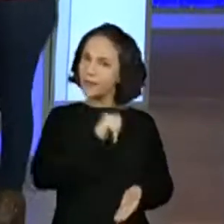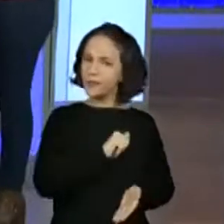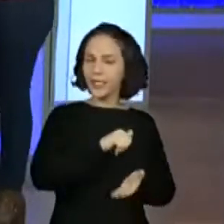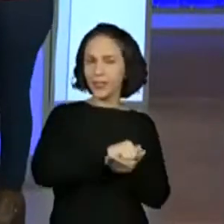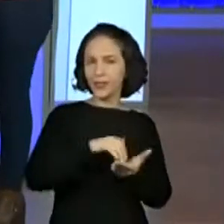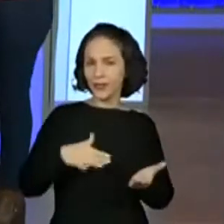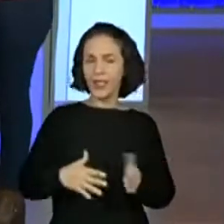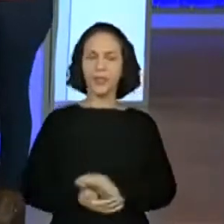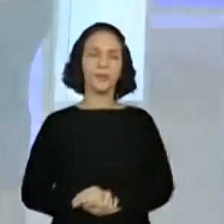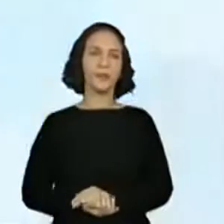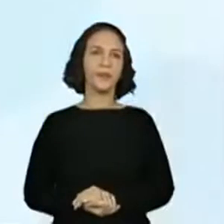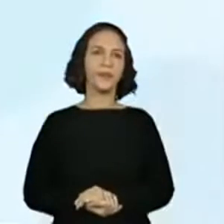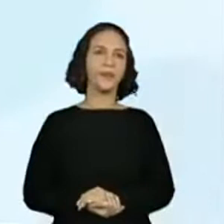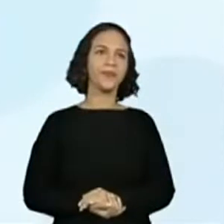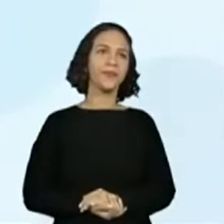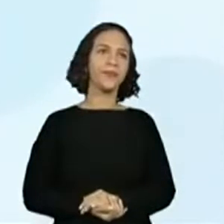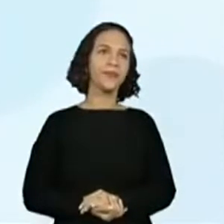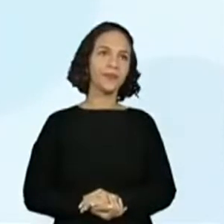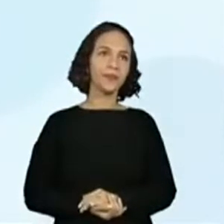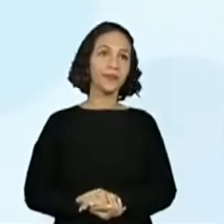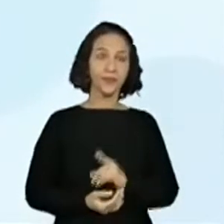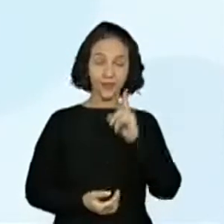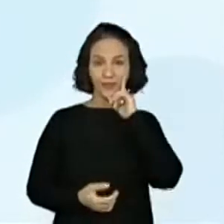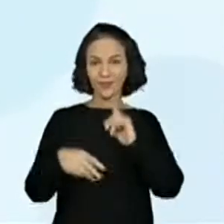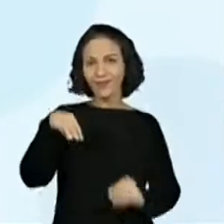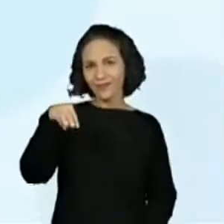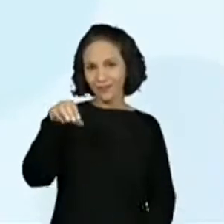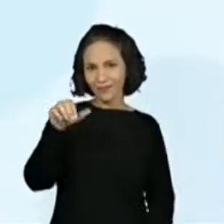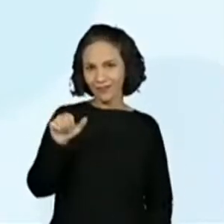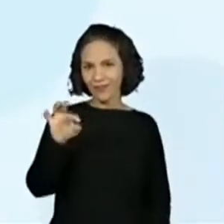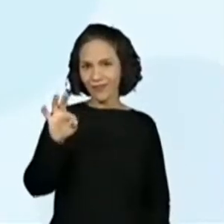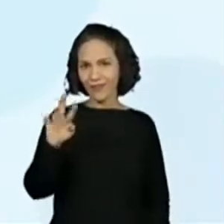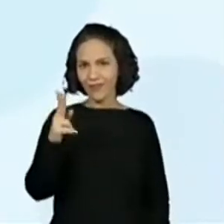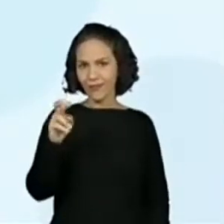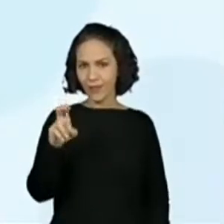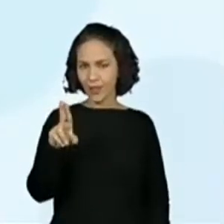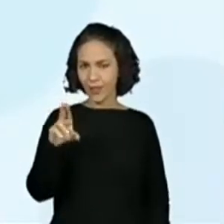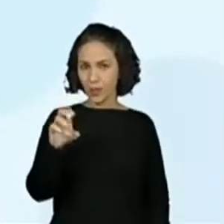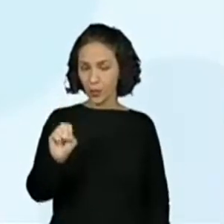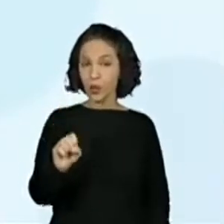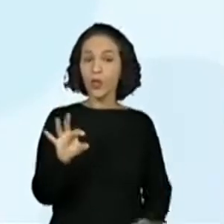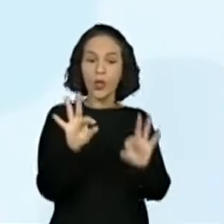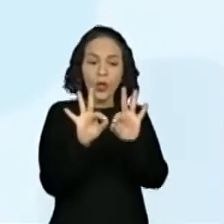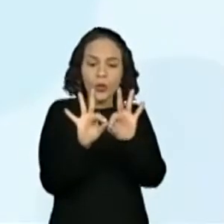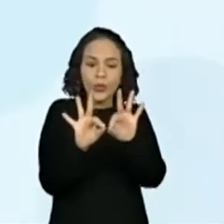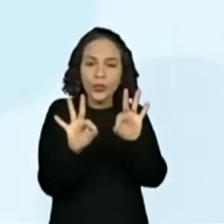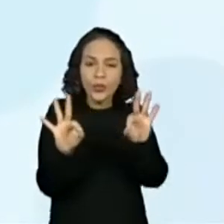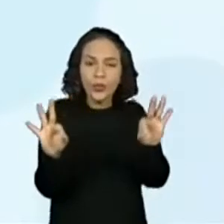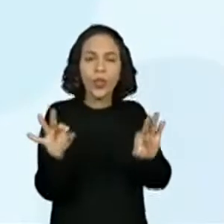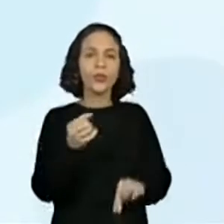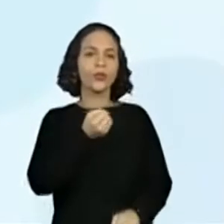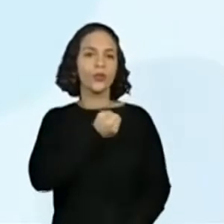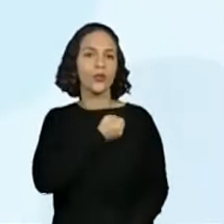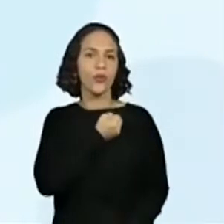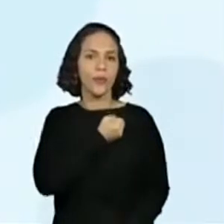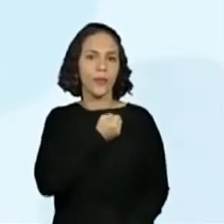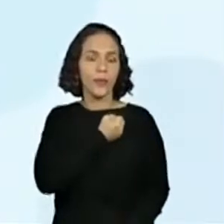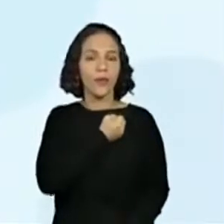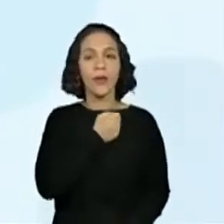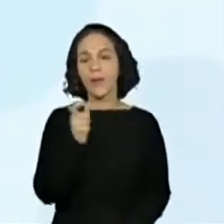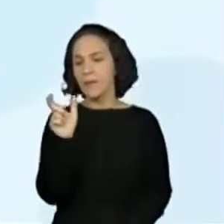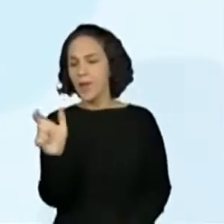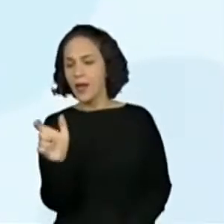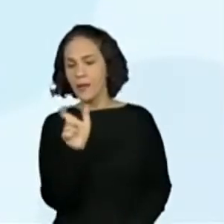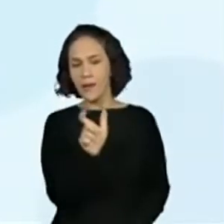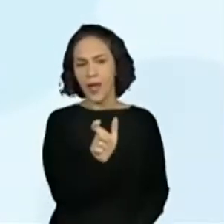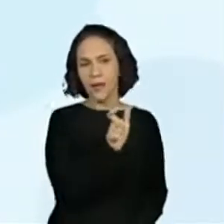então. Olha só. Matheus escreveu por extenso números em 3